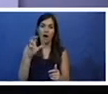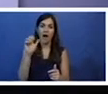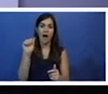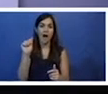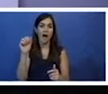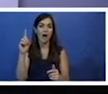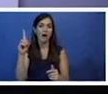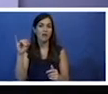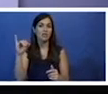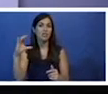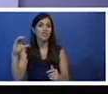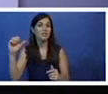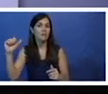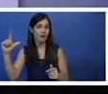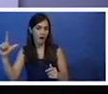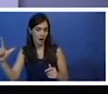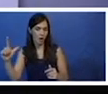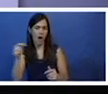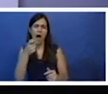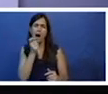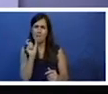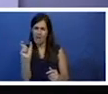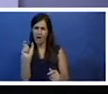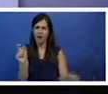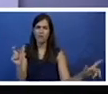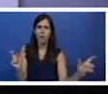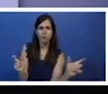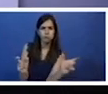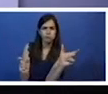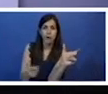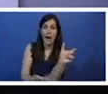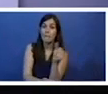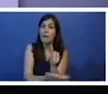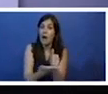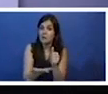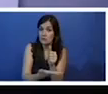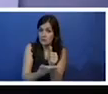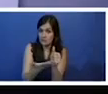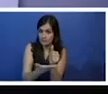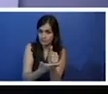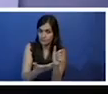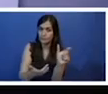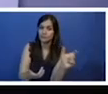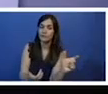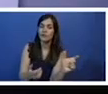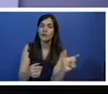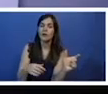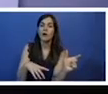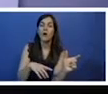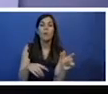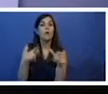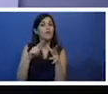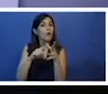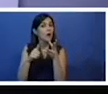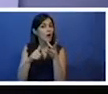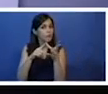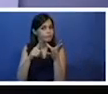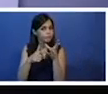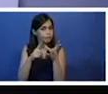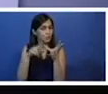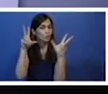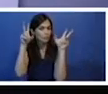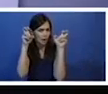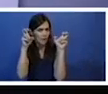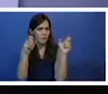da palavra que é a base dela, da mesma, mais uma vogal temática, a que